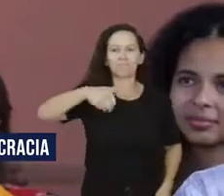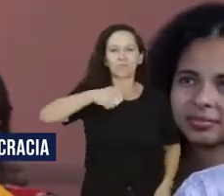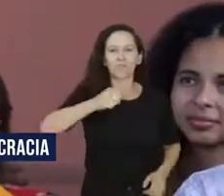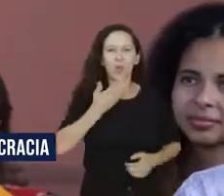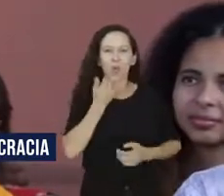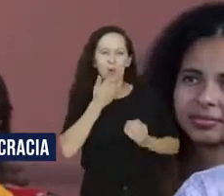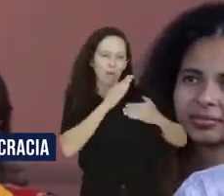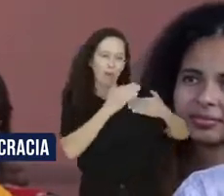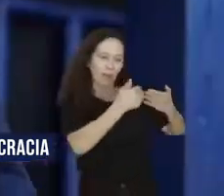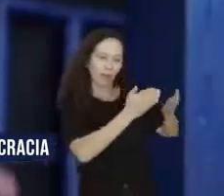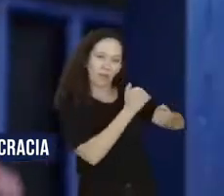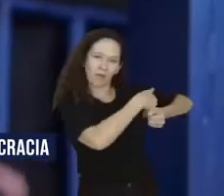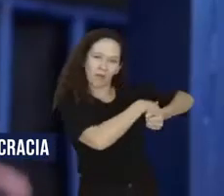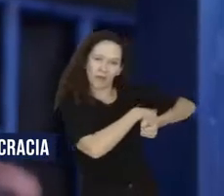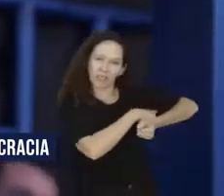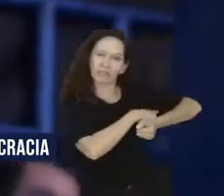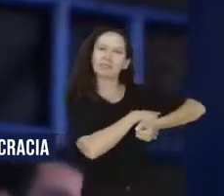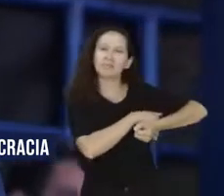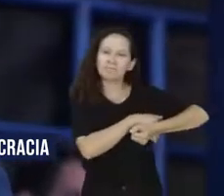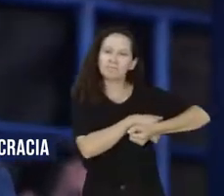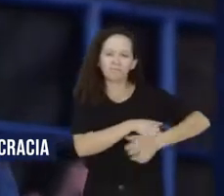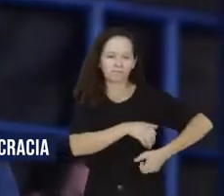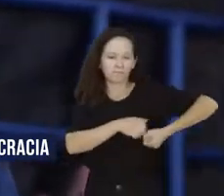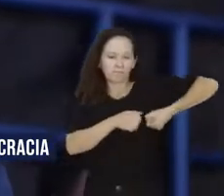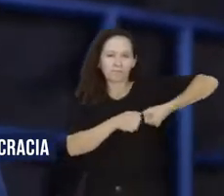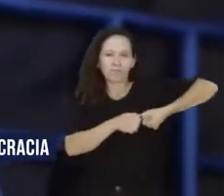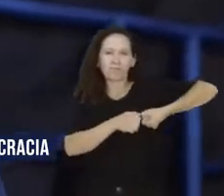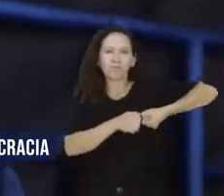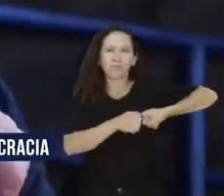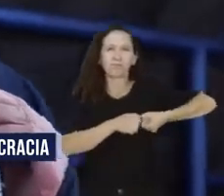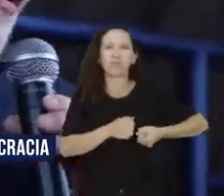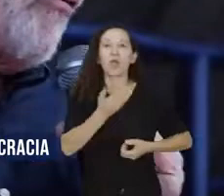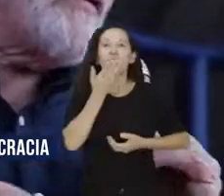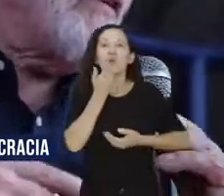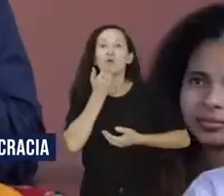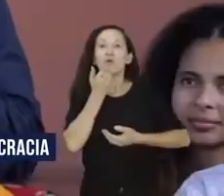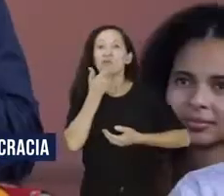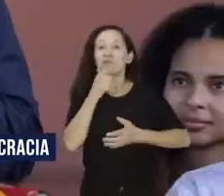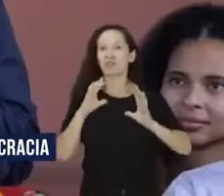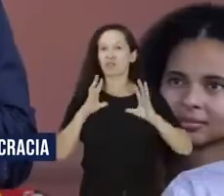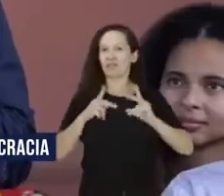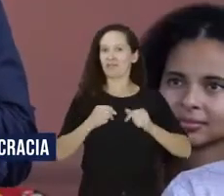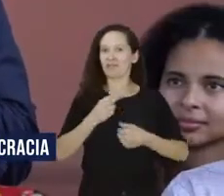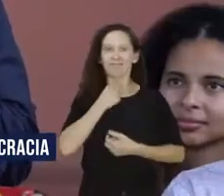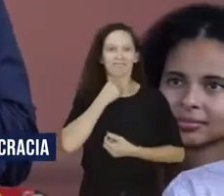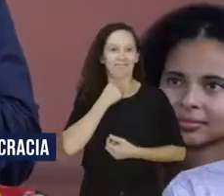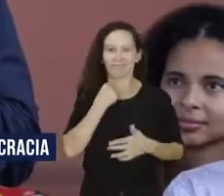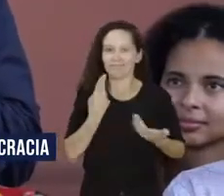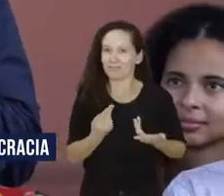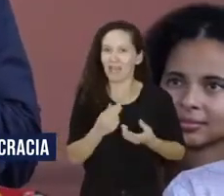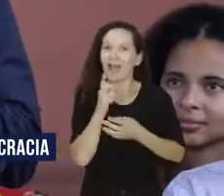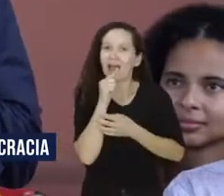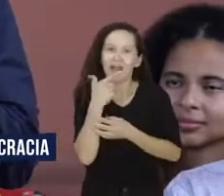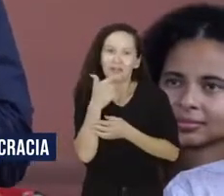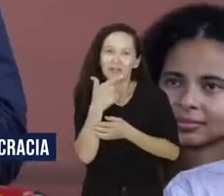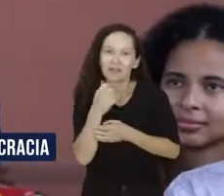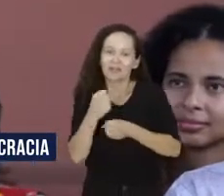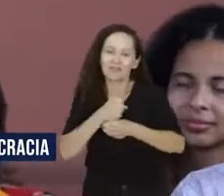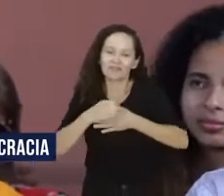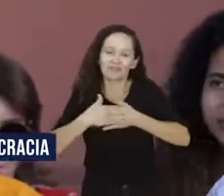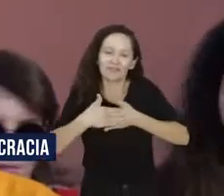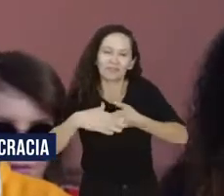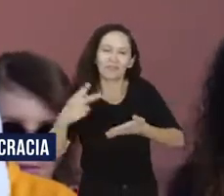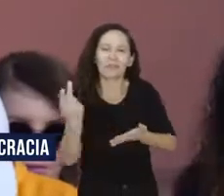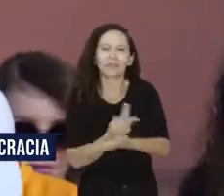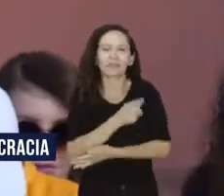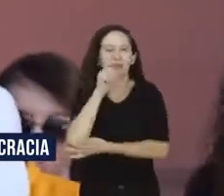fedendo azedo, porque eu não lavava quando eu comia na fábrica. Isso aconteceu anos e anos. Aí eu venho